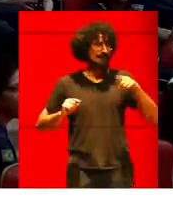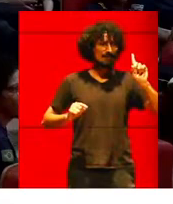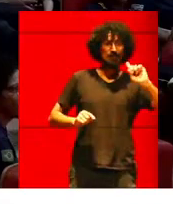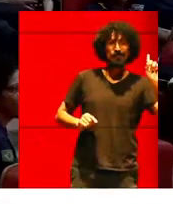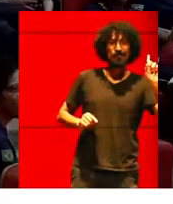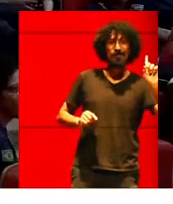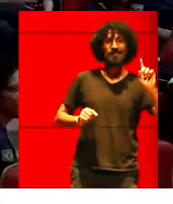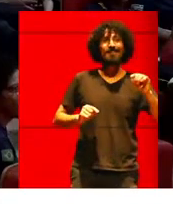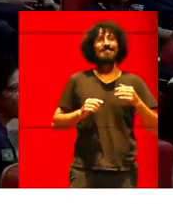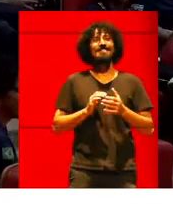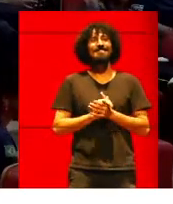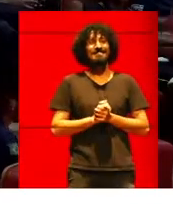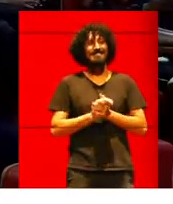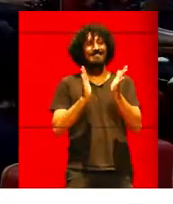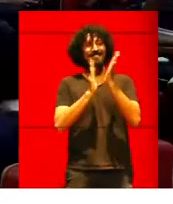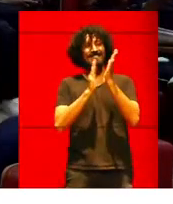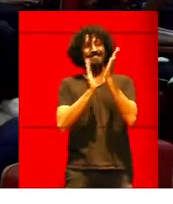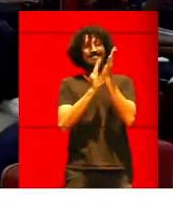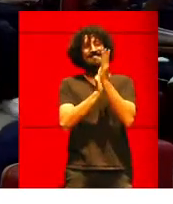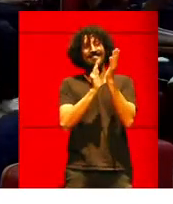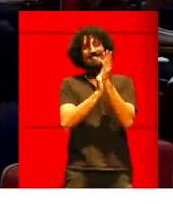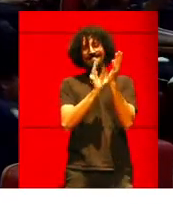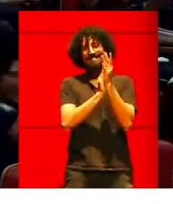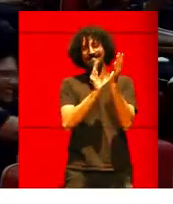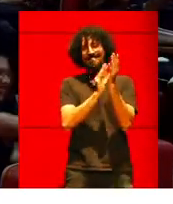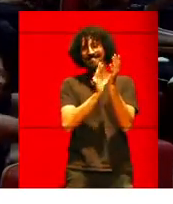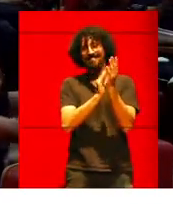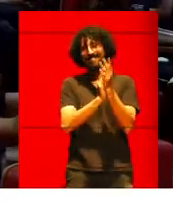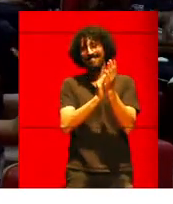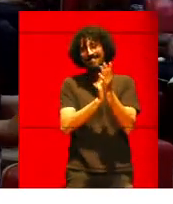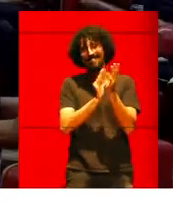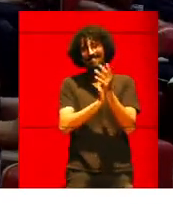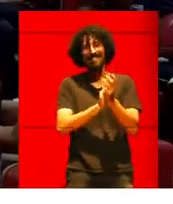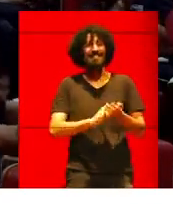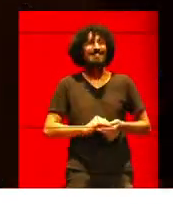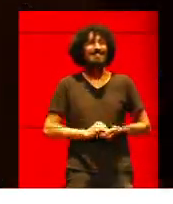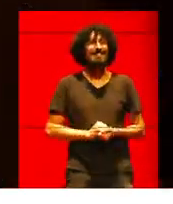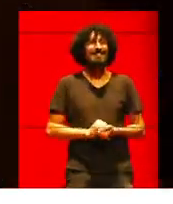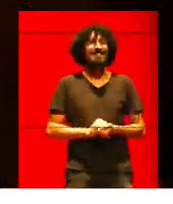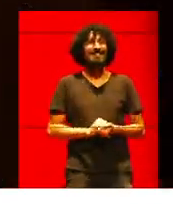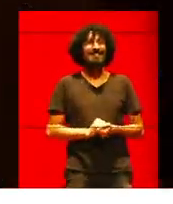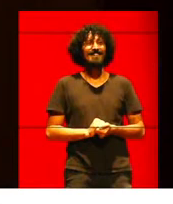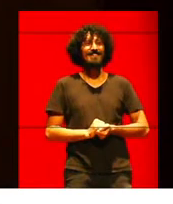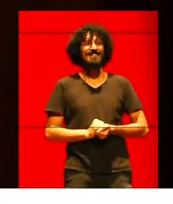Aê! Valeu, galera, mais de hoje. Muito boa tarde.